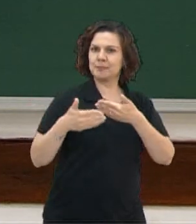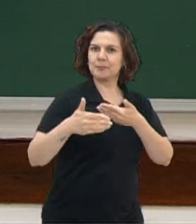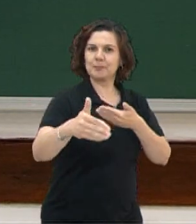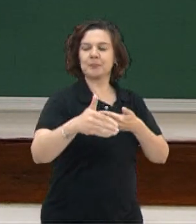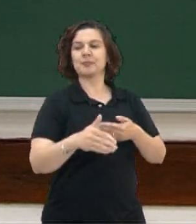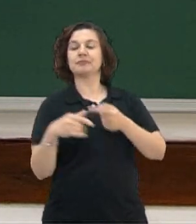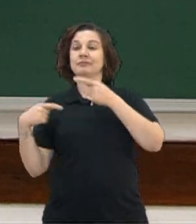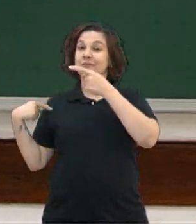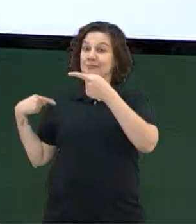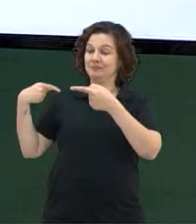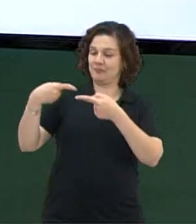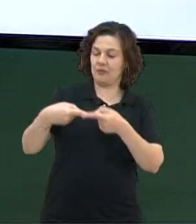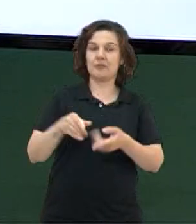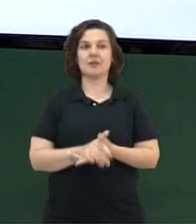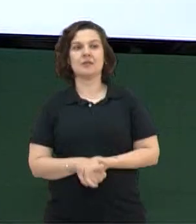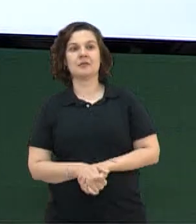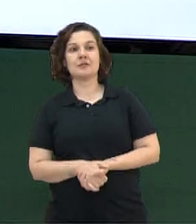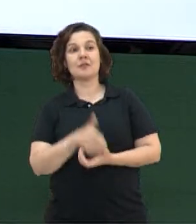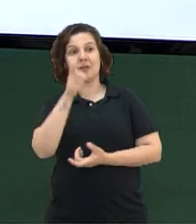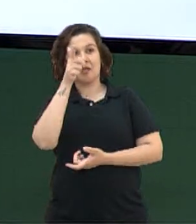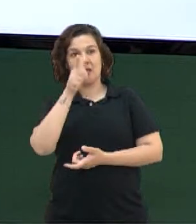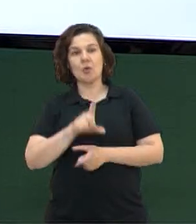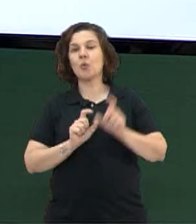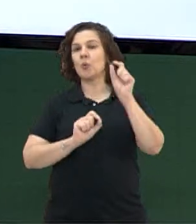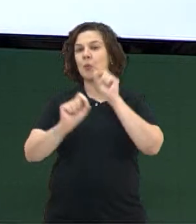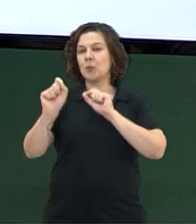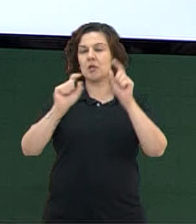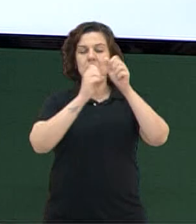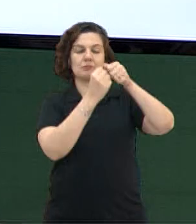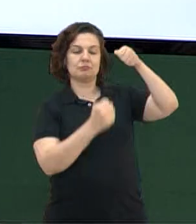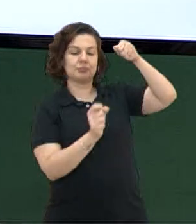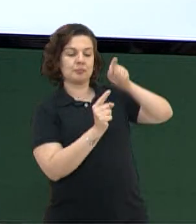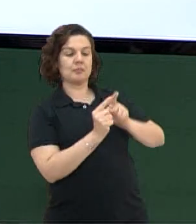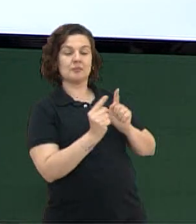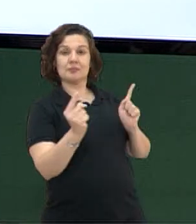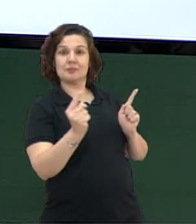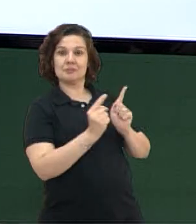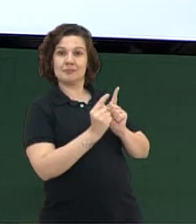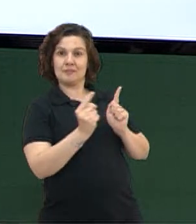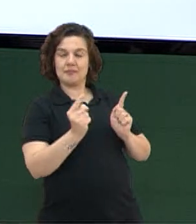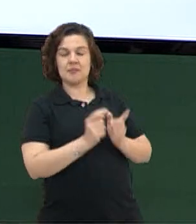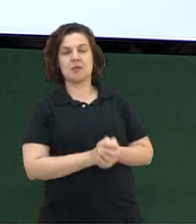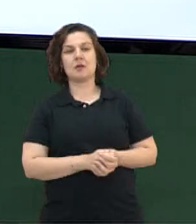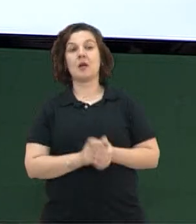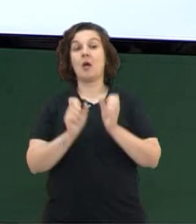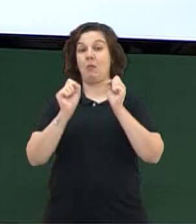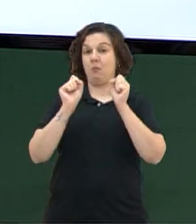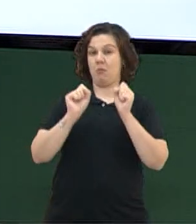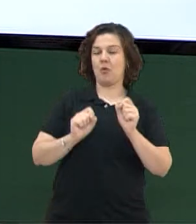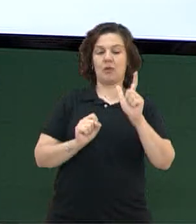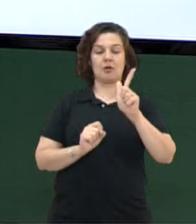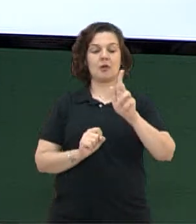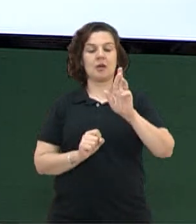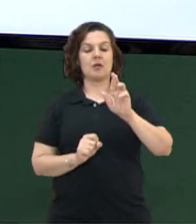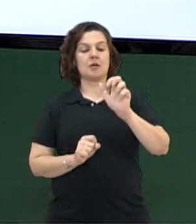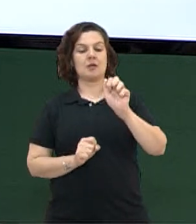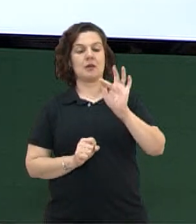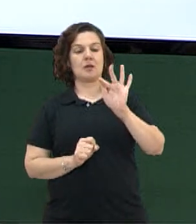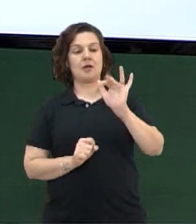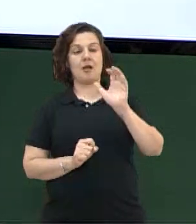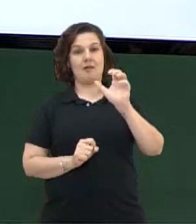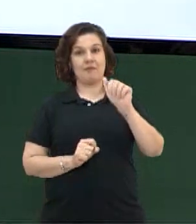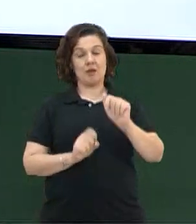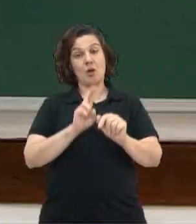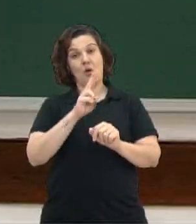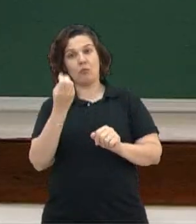nossa revisão, nós vamos falar um pouco mais sobre as escalas cartográficas, tá? Que podem ser escala gráfica ou escala numérica.